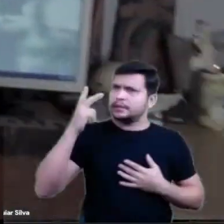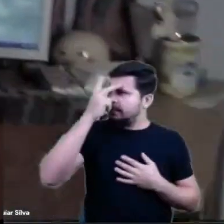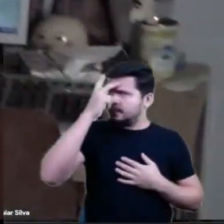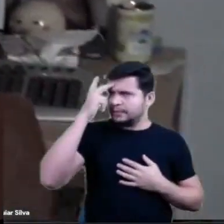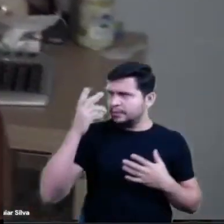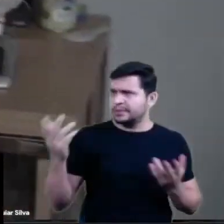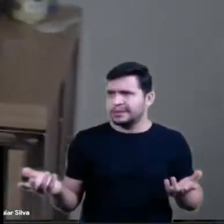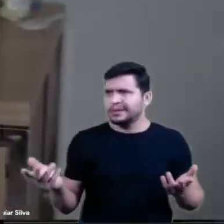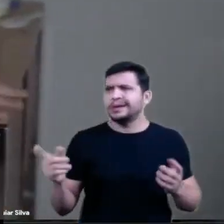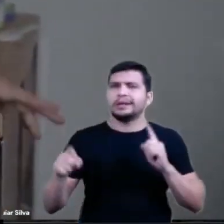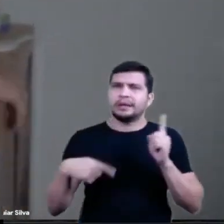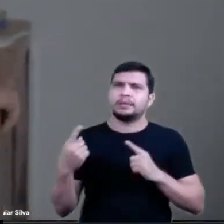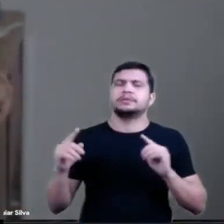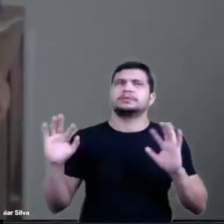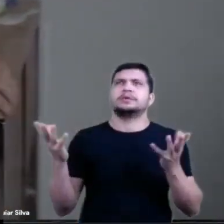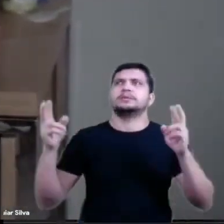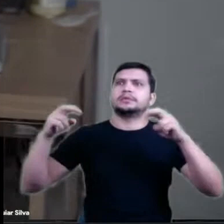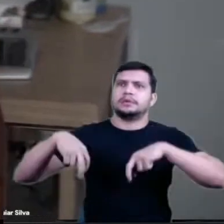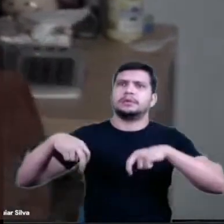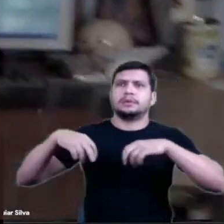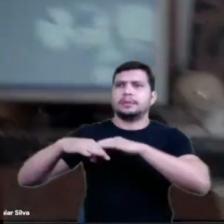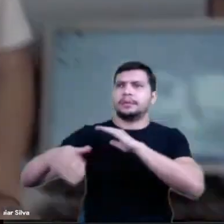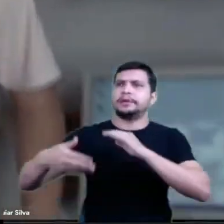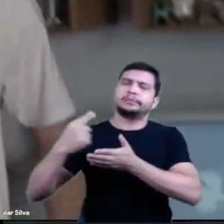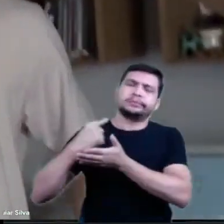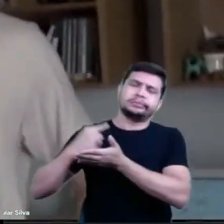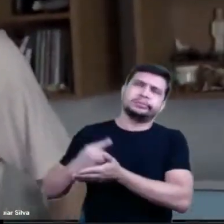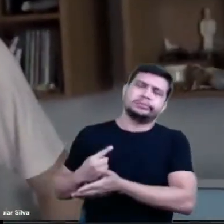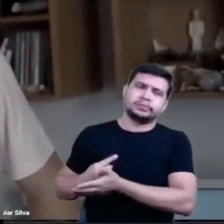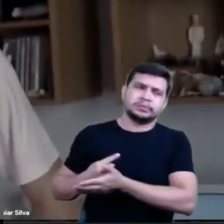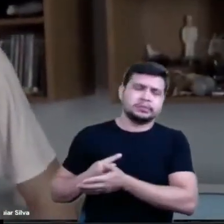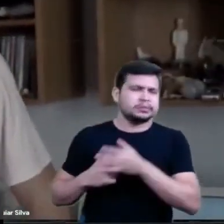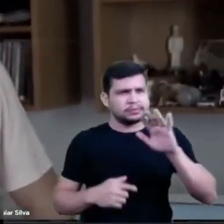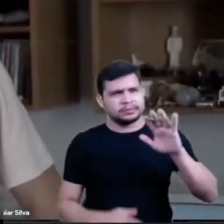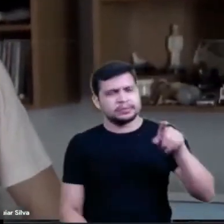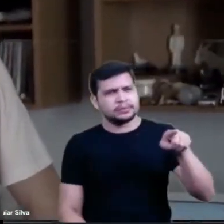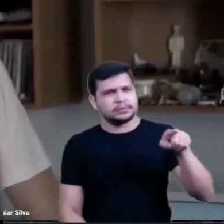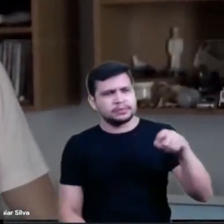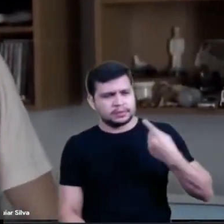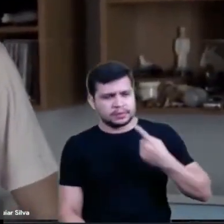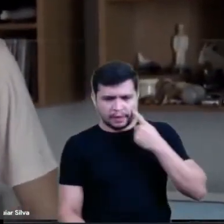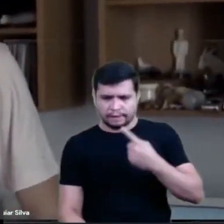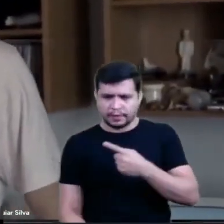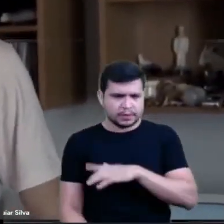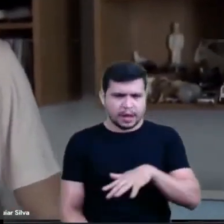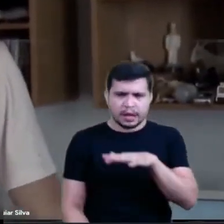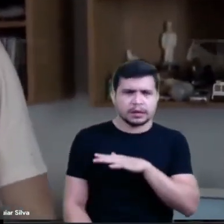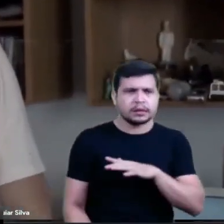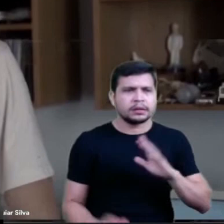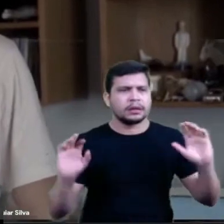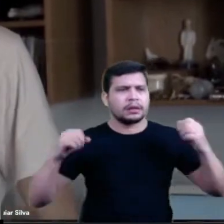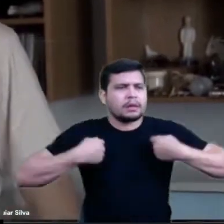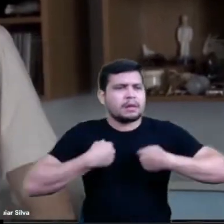todo mundo comigo numa mesa e ficou perguntando como tava o colégio, o que ia fazer de faculdade. Oi. Você tá vendo um moletom jogado por aí?